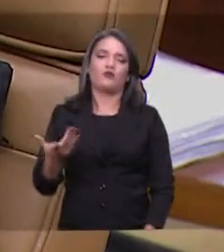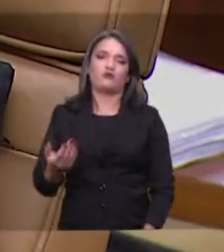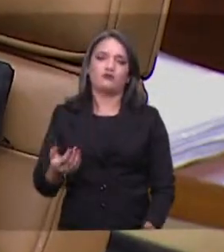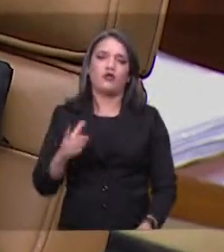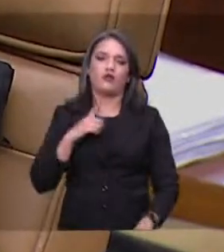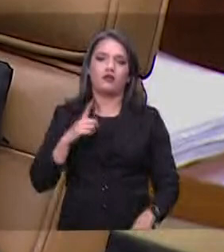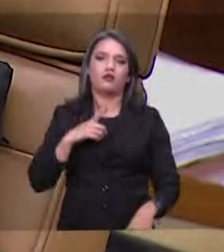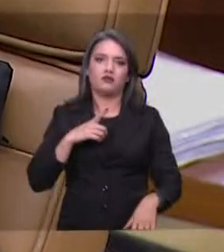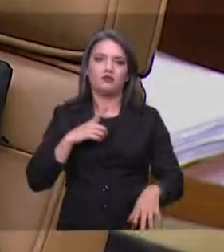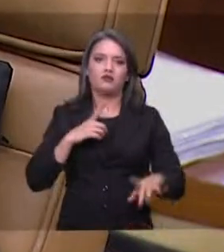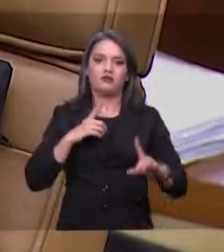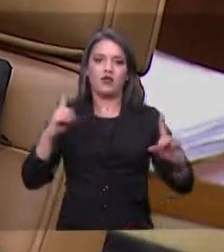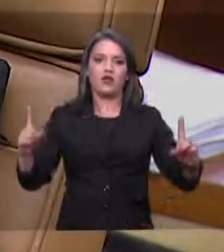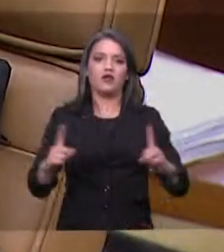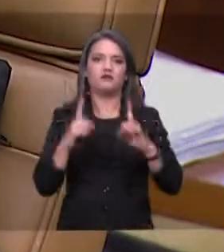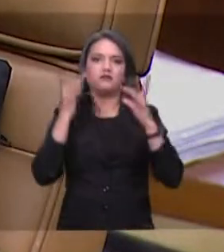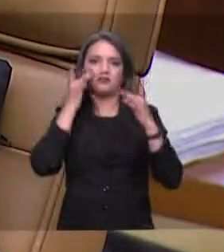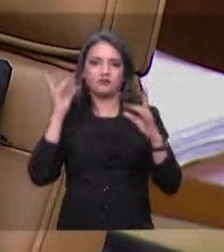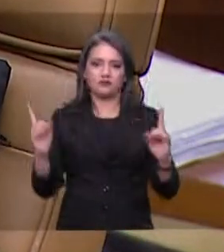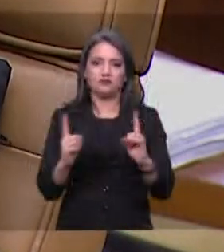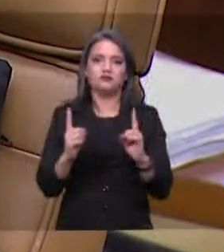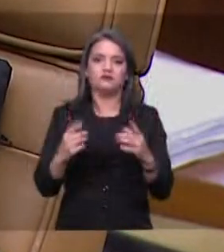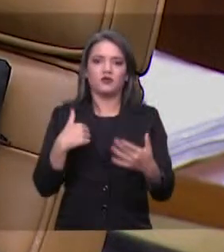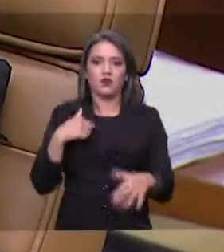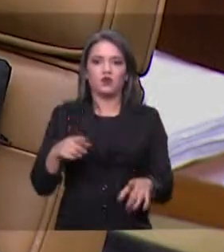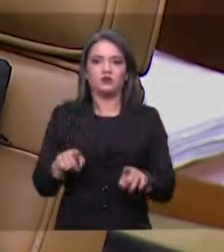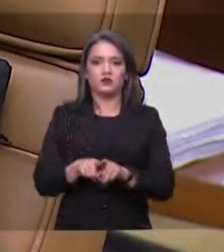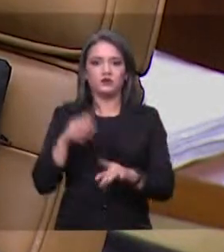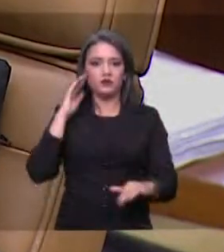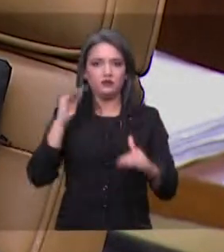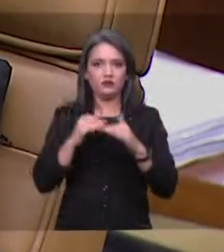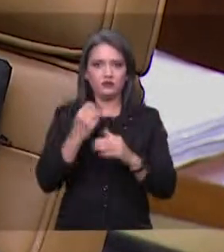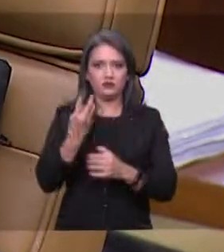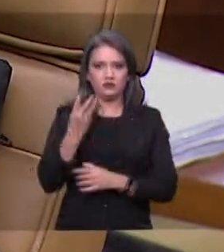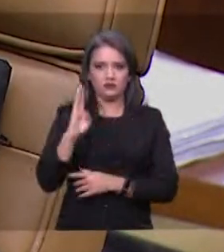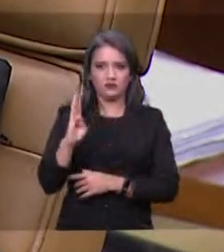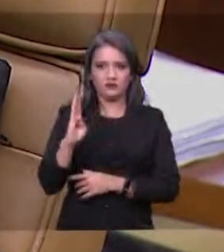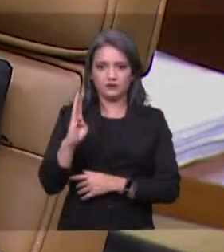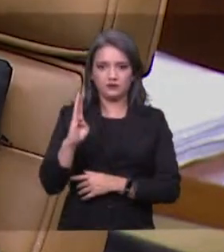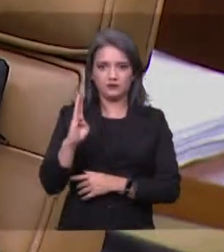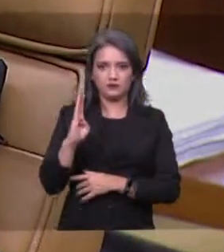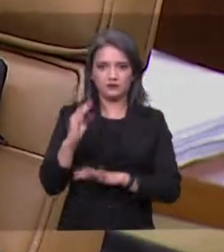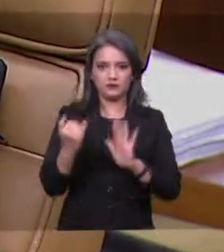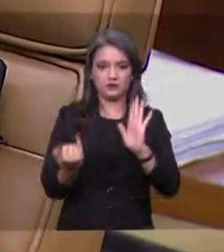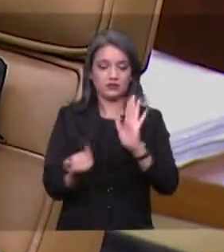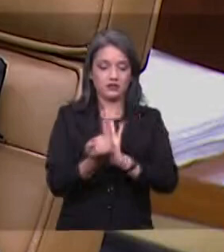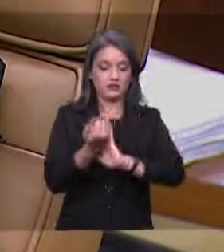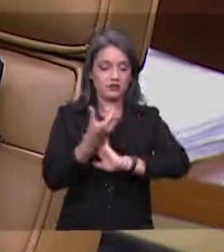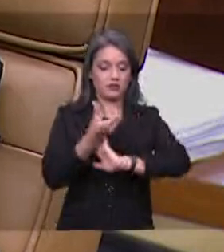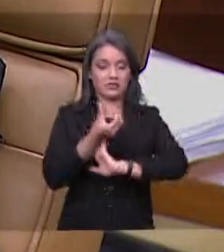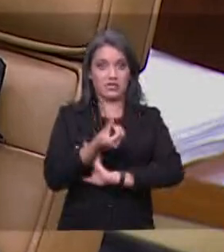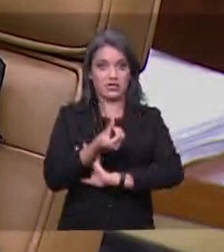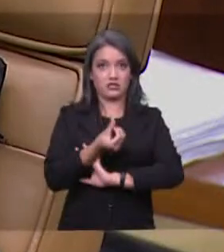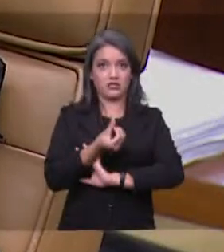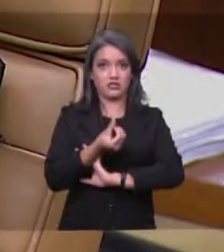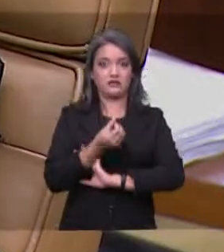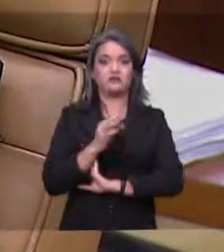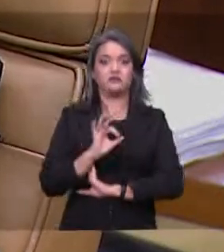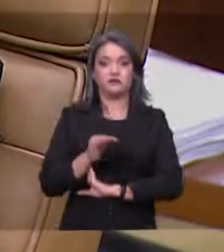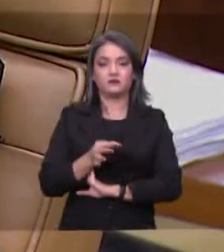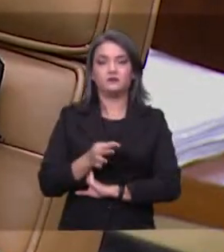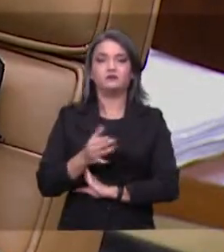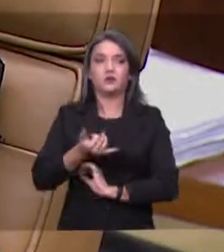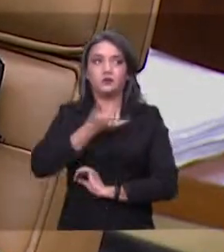de acordo com o 3B também. 3B. Inciso 6. 3B, inciso 6, perdão.